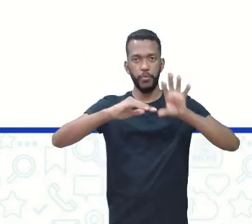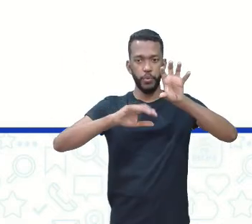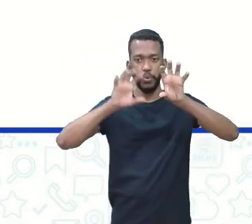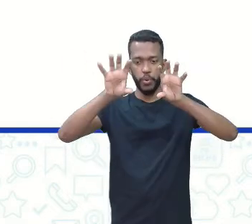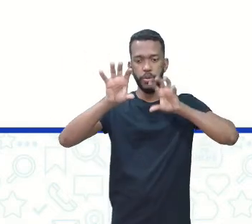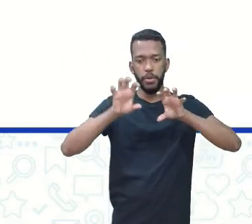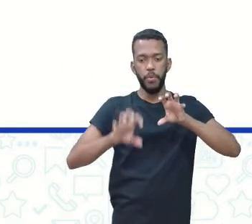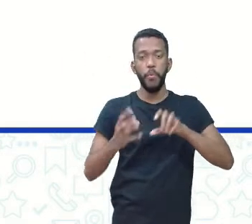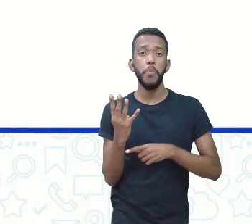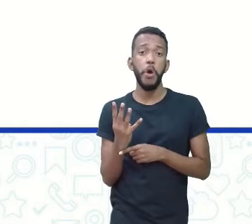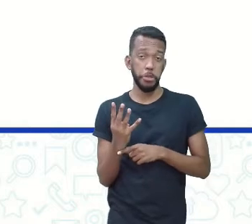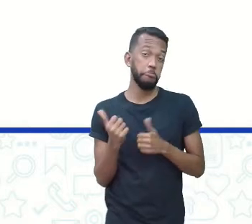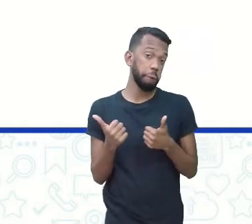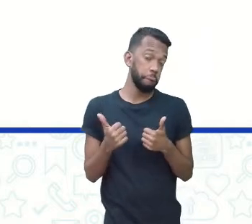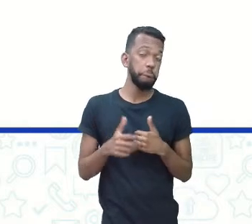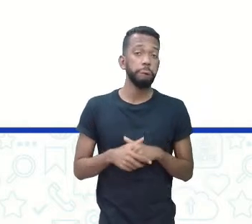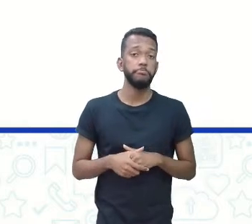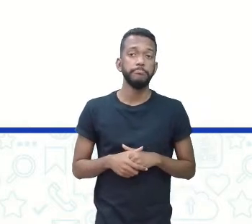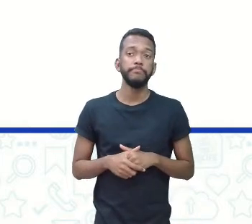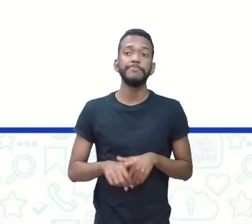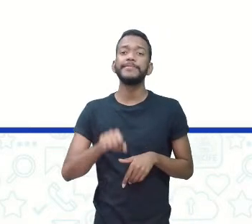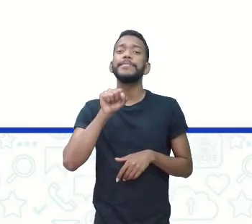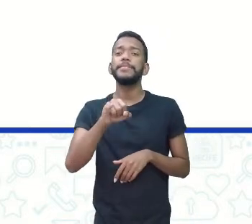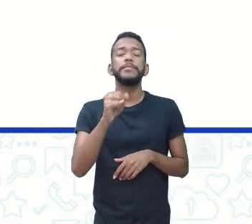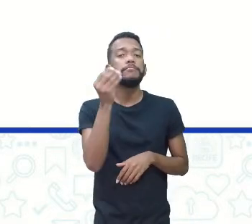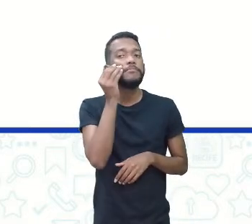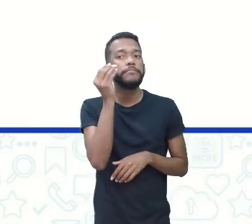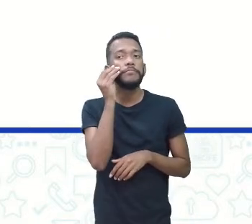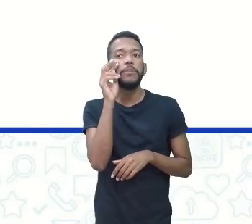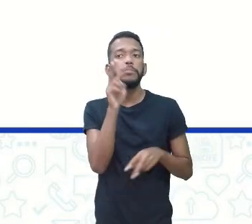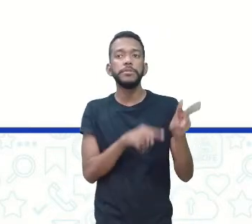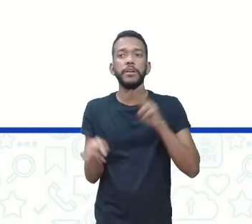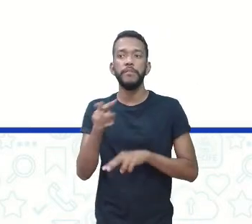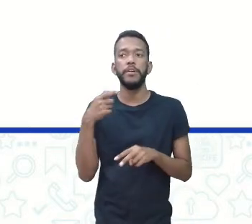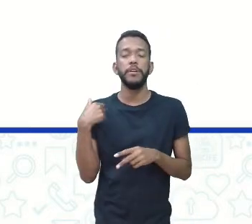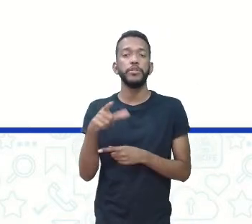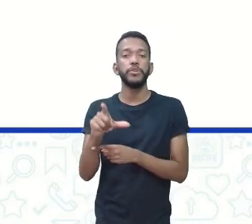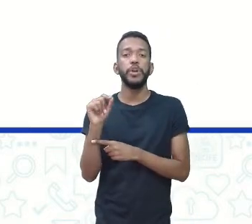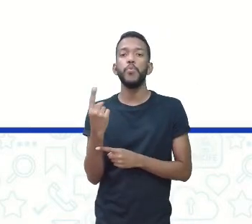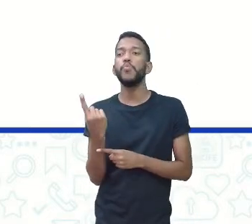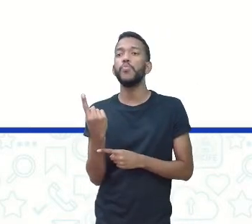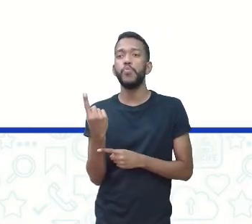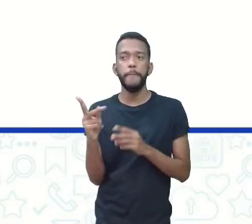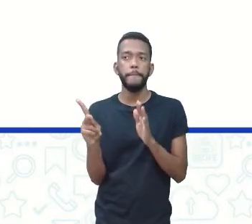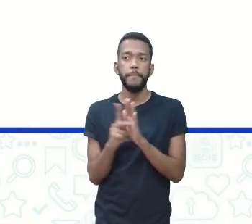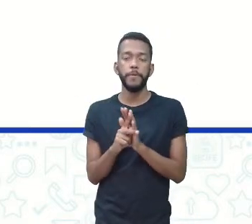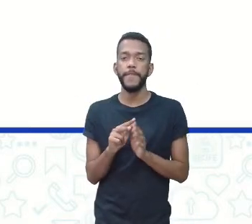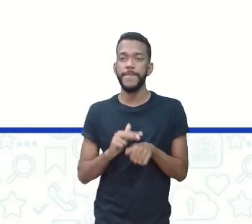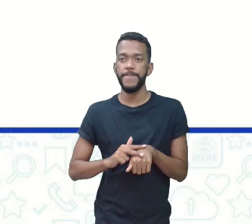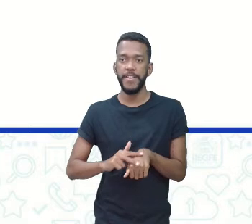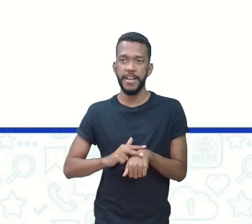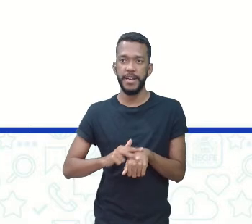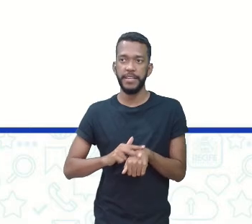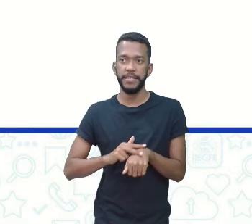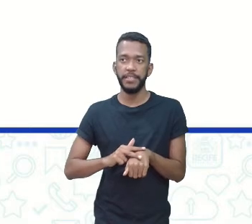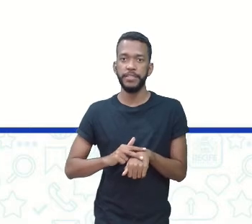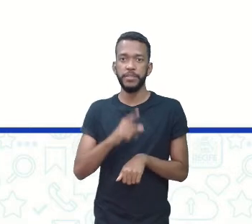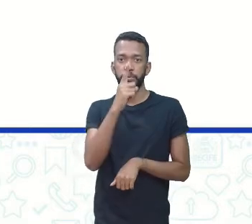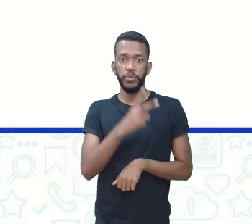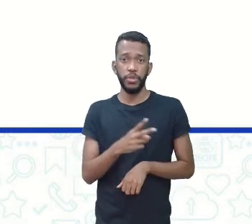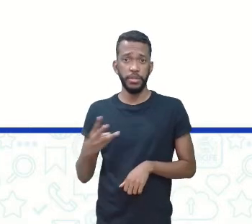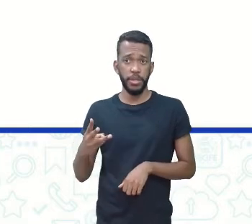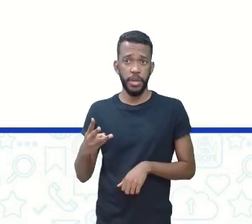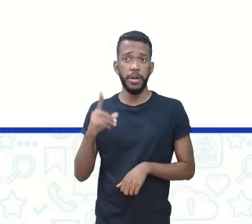tá? Se a gente observar, eu destaquei aqui um quadradinho em verde e outros